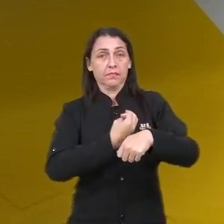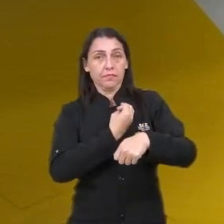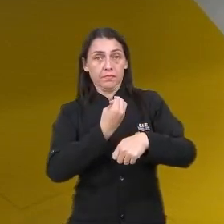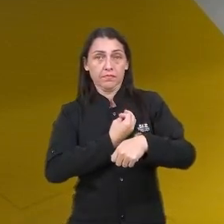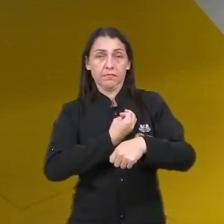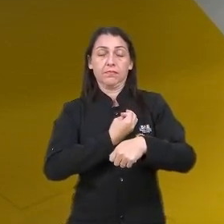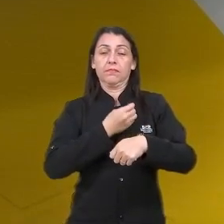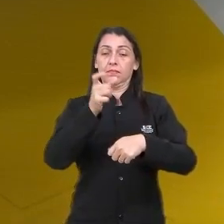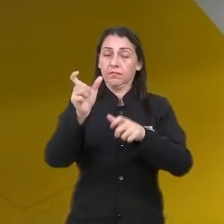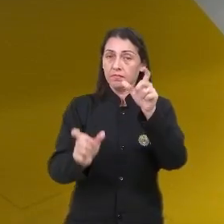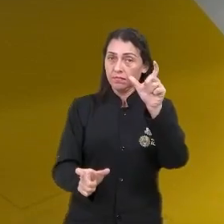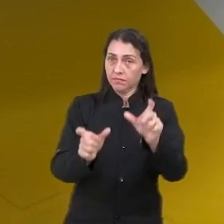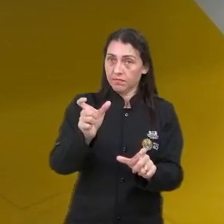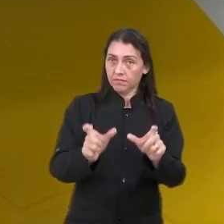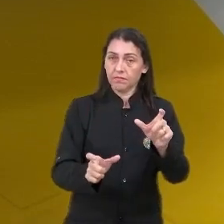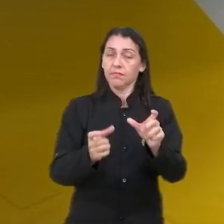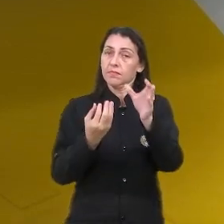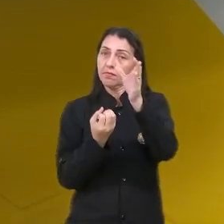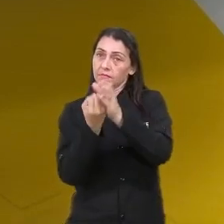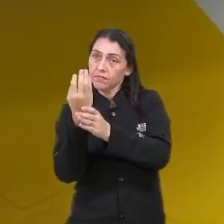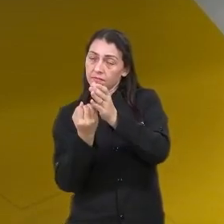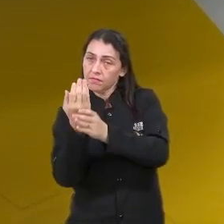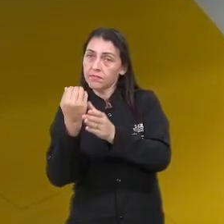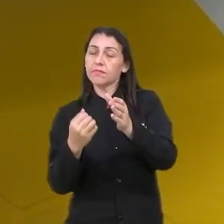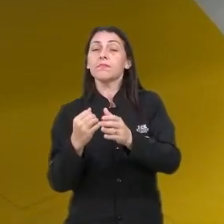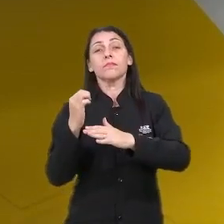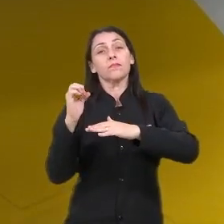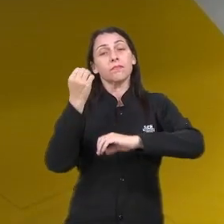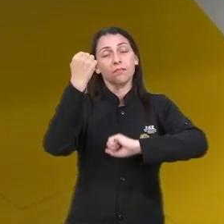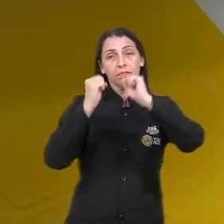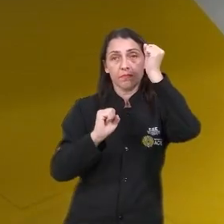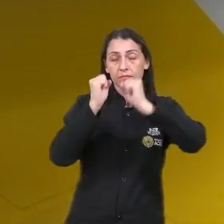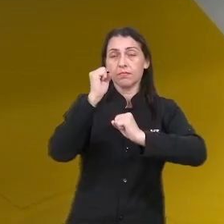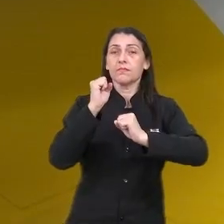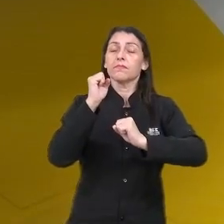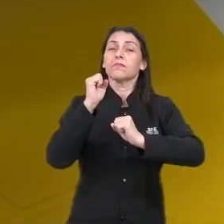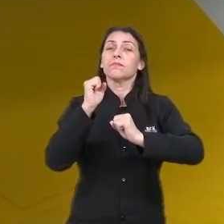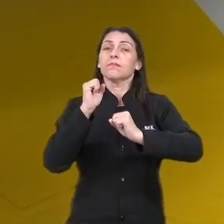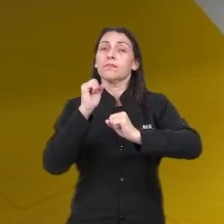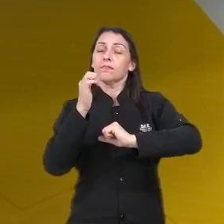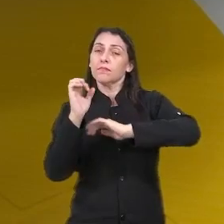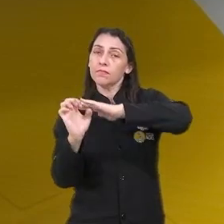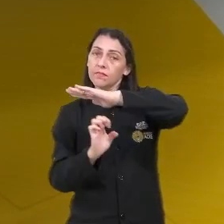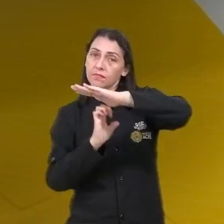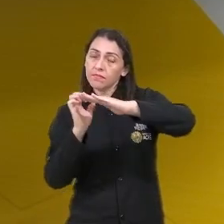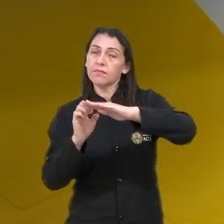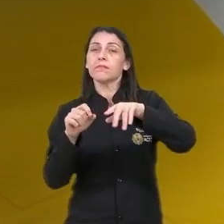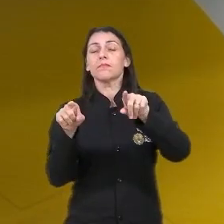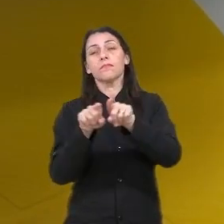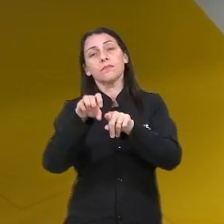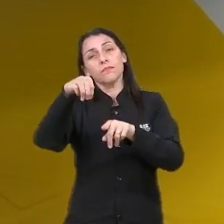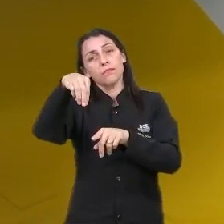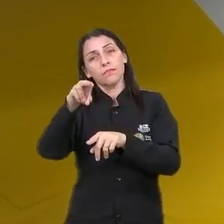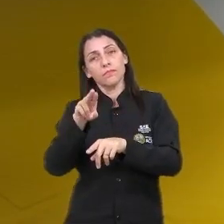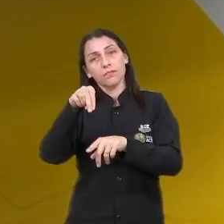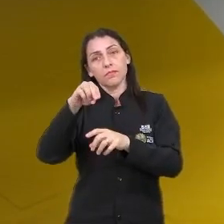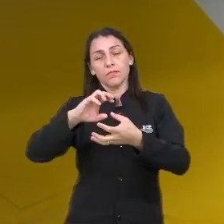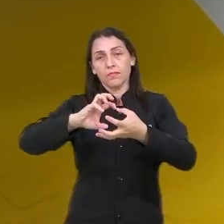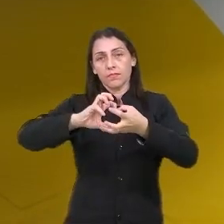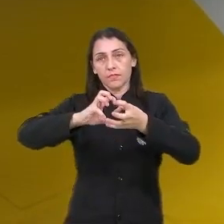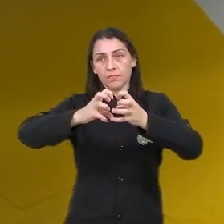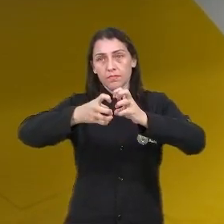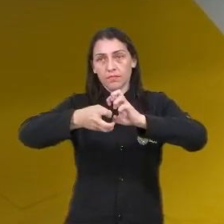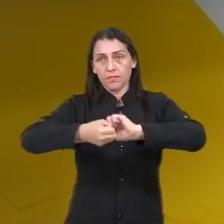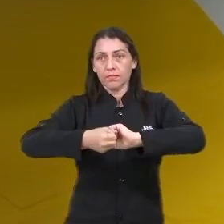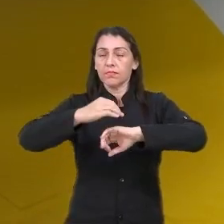humana e o processo produtivo das indústrias, das fábricas e da manufatura e do artesanato,